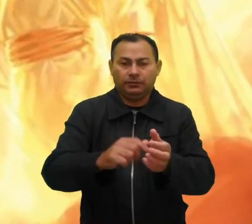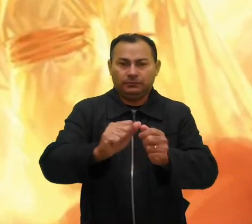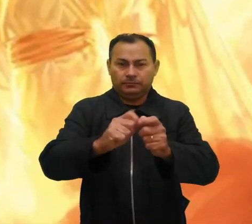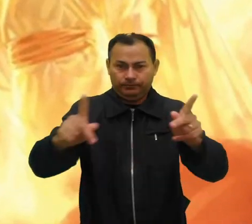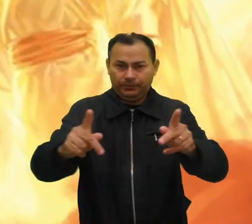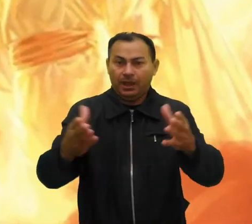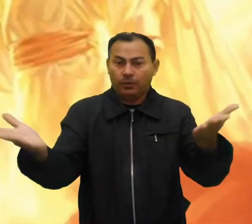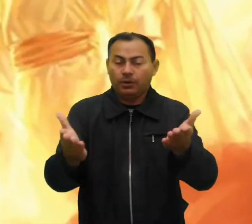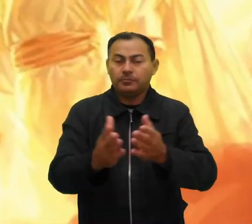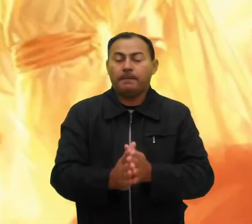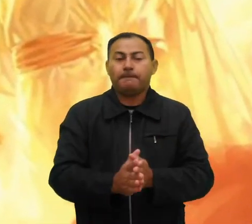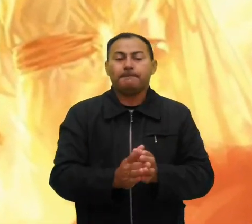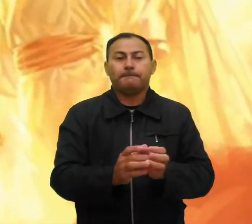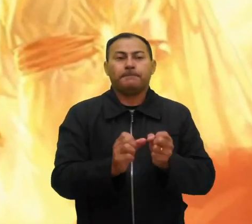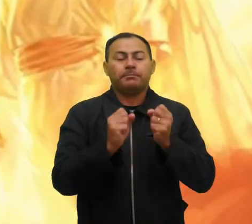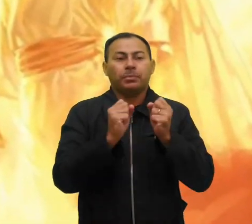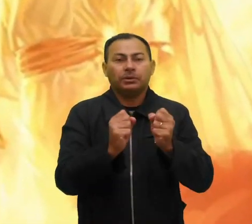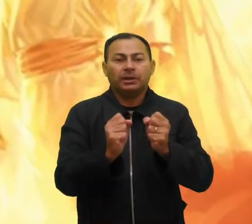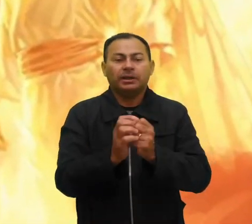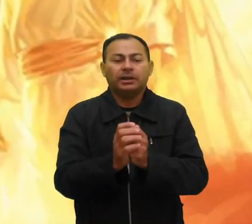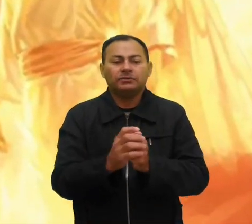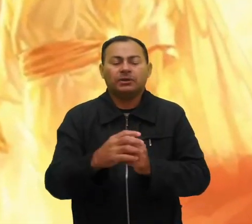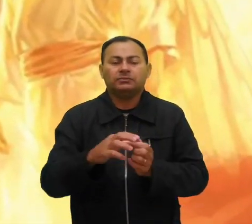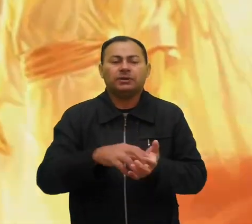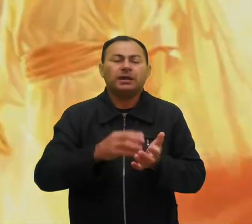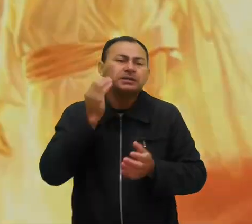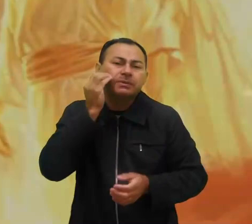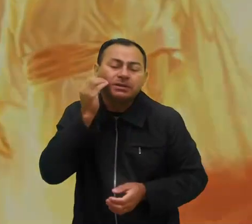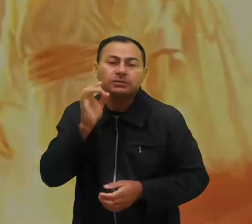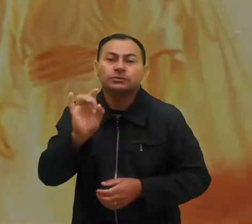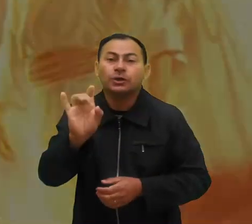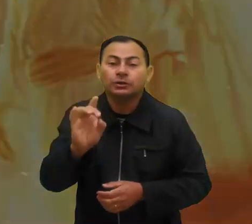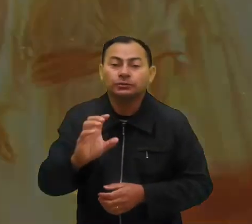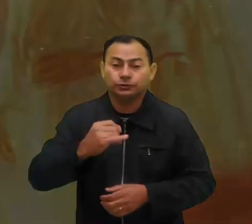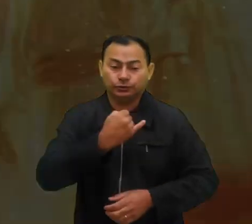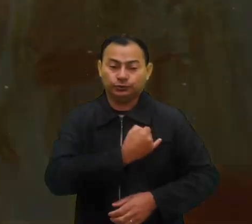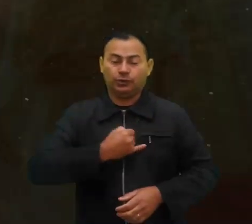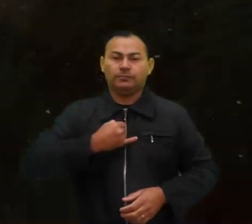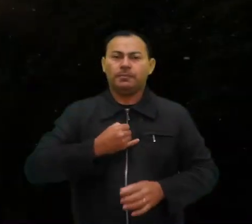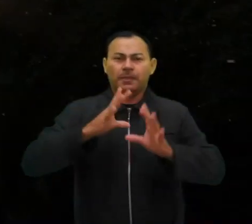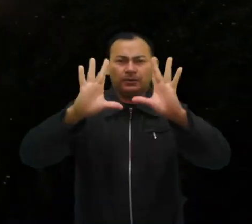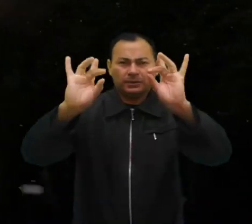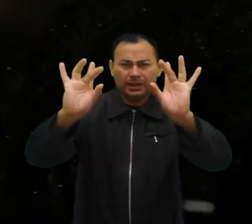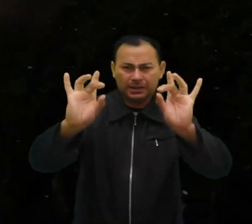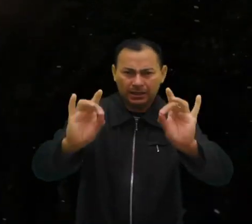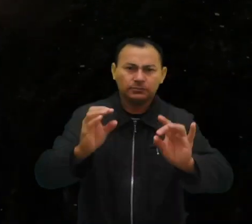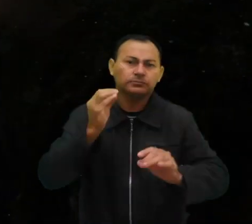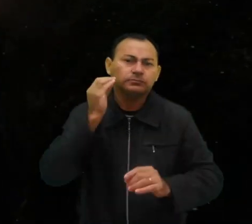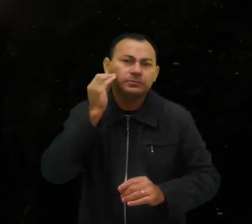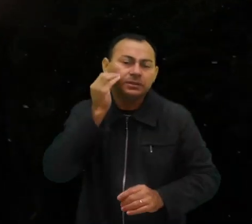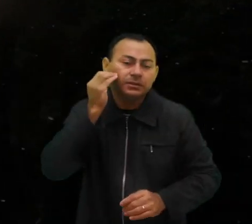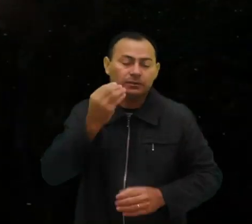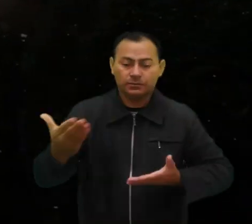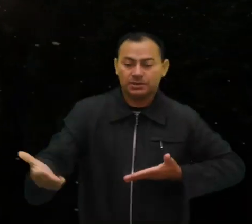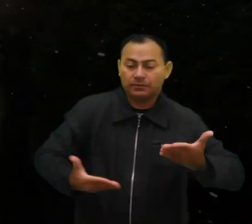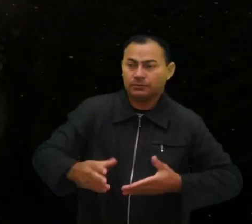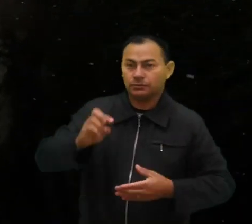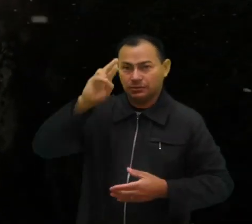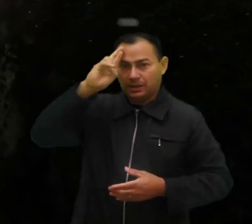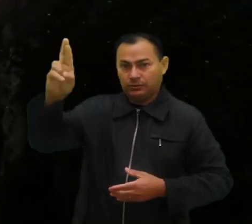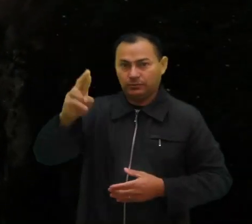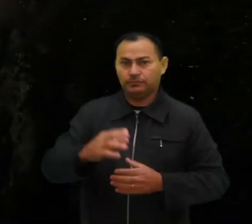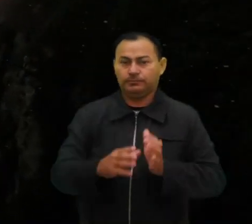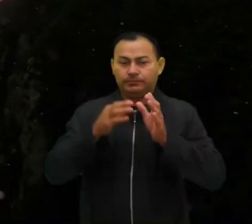E por isso nós não vamos poder nos deter na experiência de João. Os detalhes das experiências dos servos do